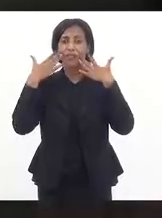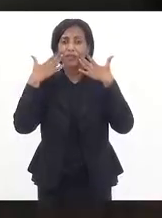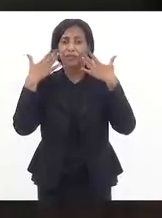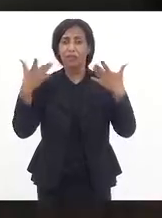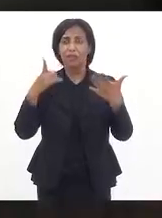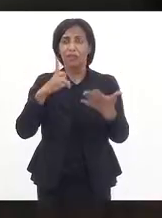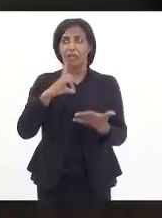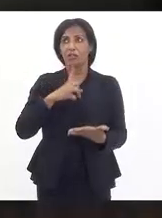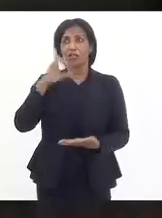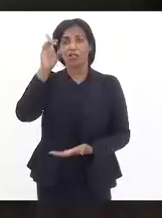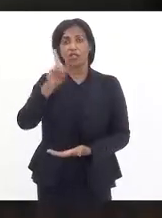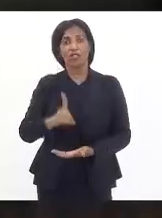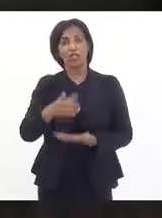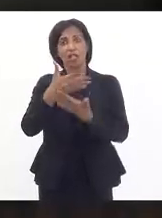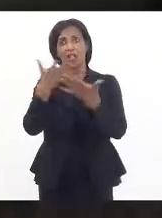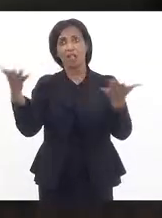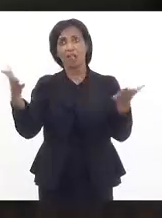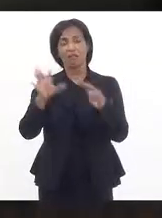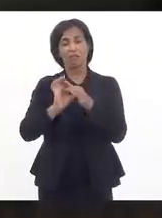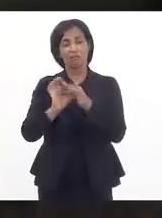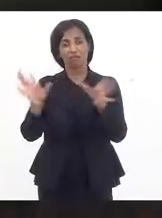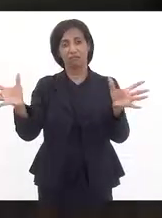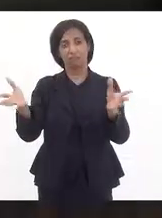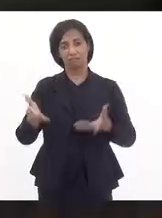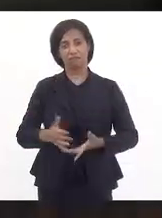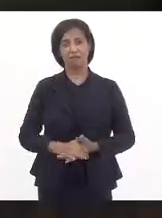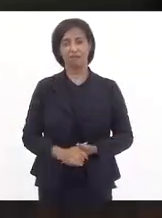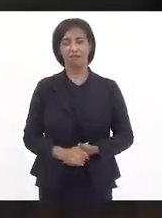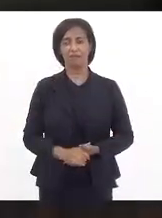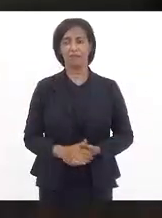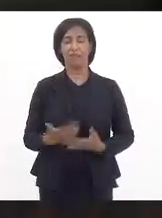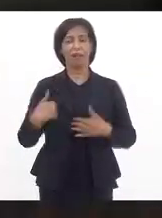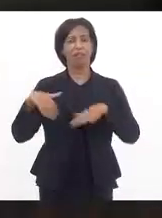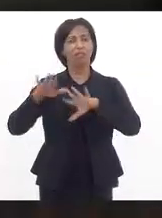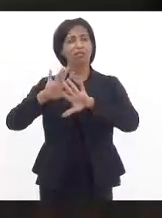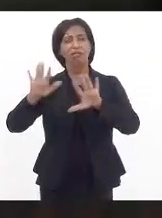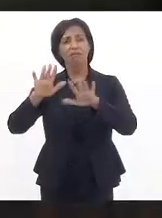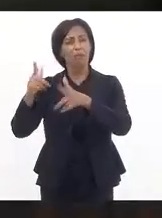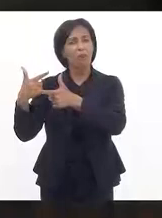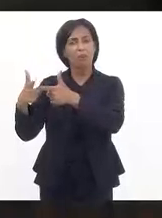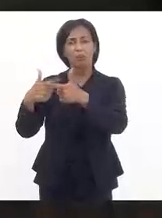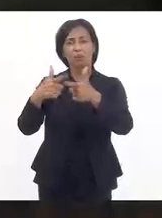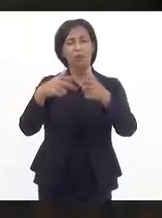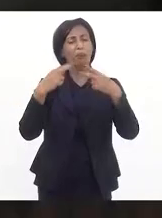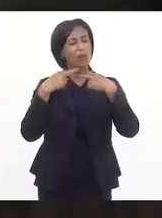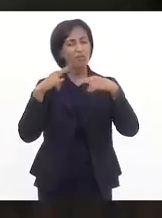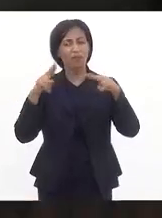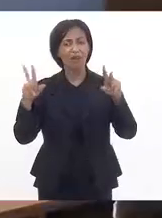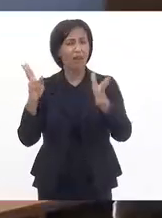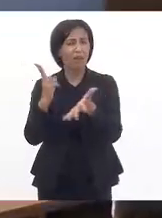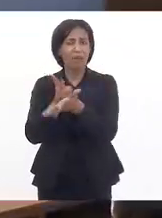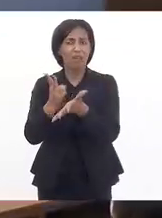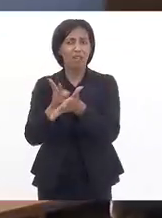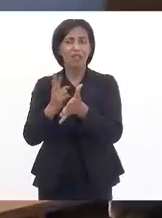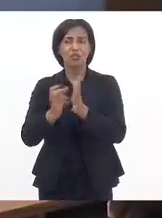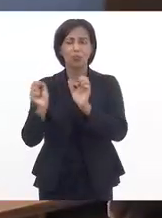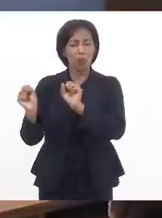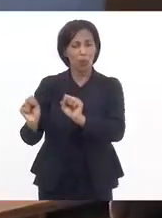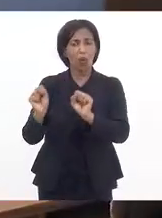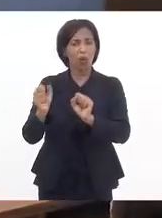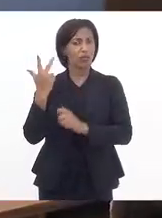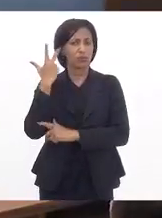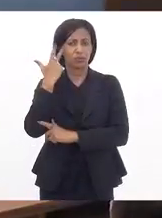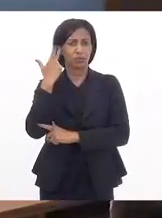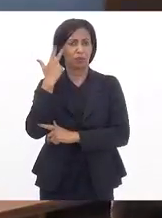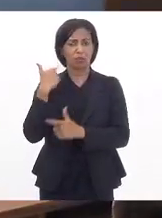eles têm aí a liberdade né Não mas não tem para nós ele pode variar mesmo não pode